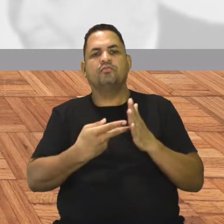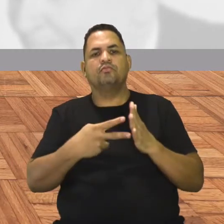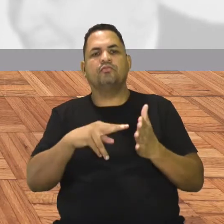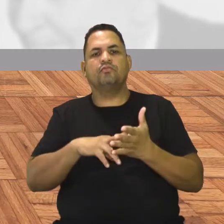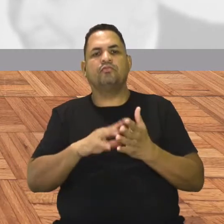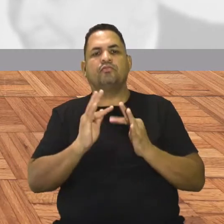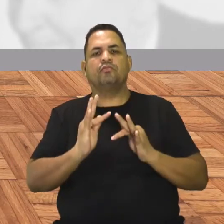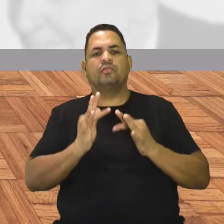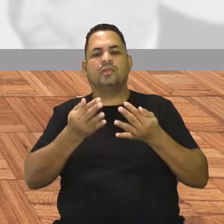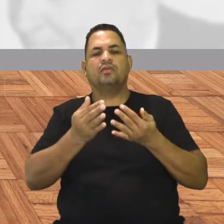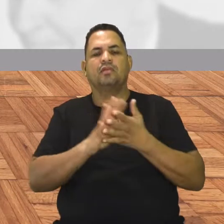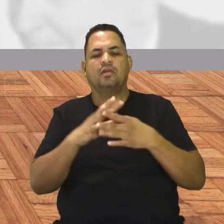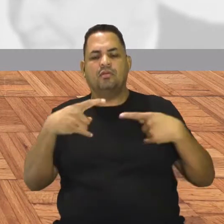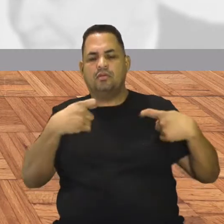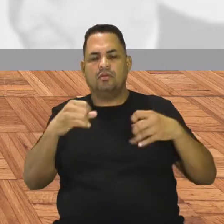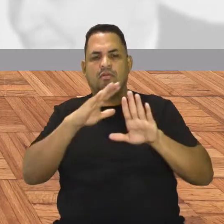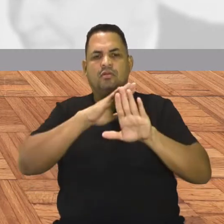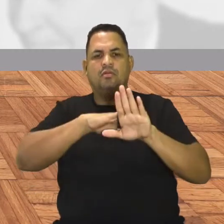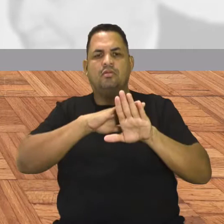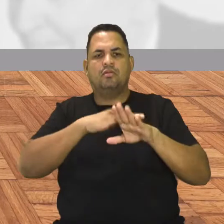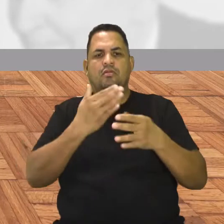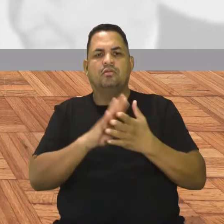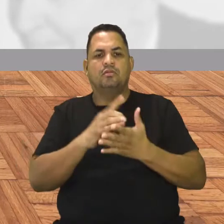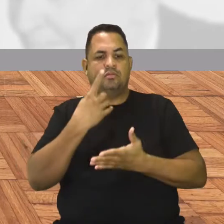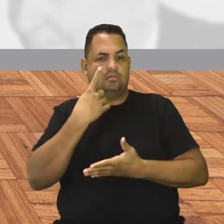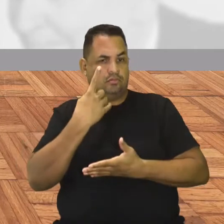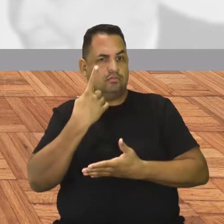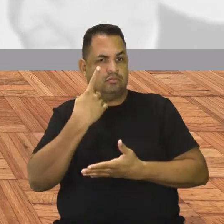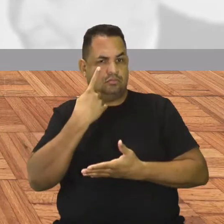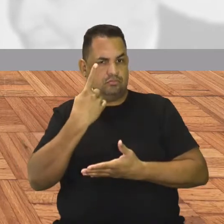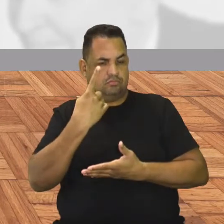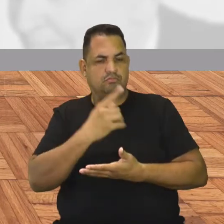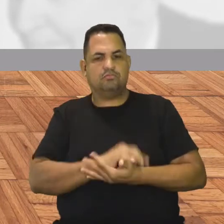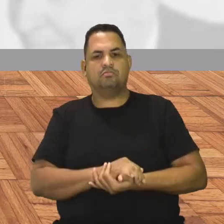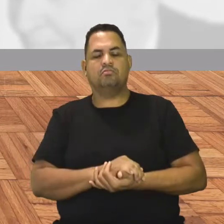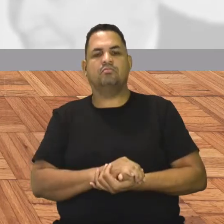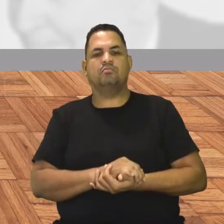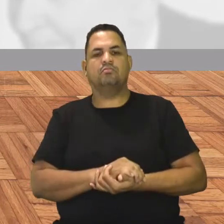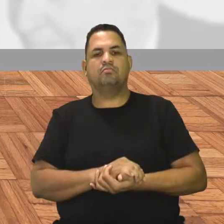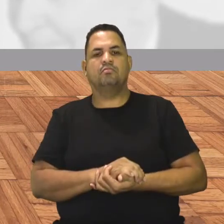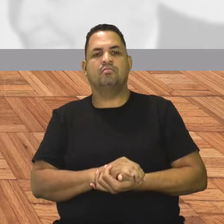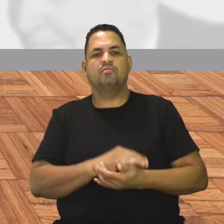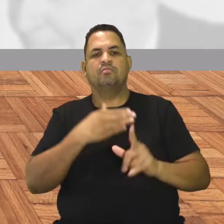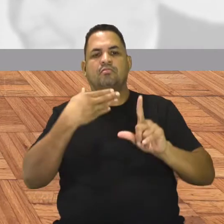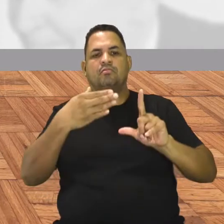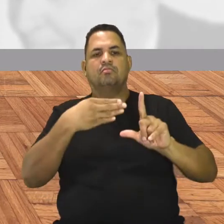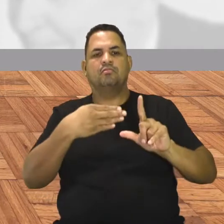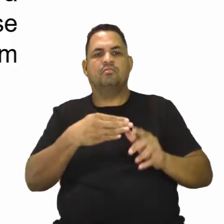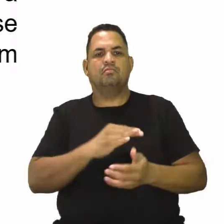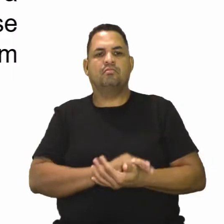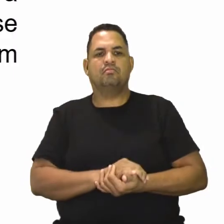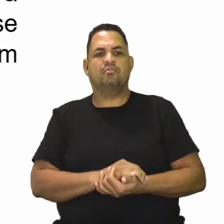significou o fim da Guerra Fria. Só para vocês terem uma ideia. Na tela.